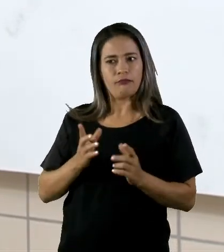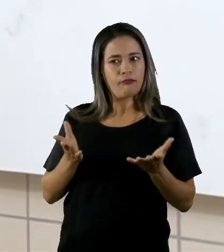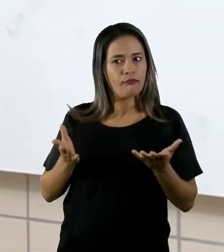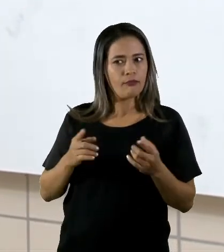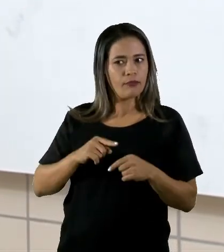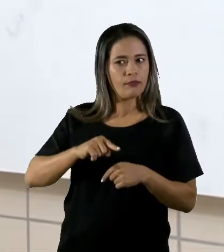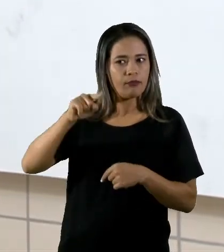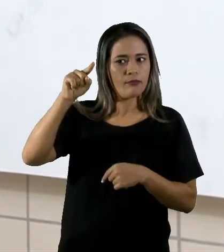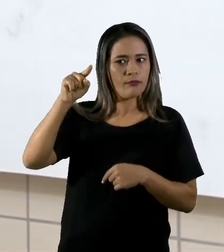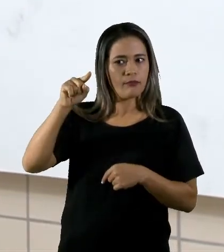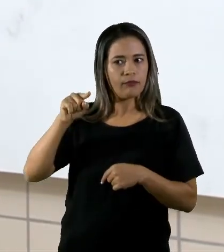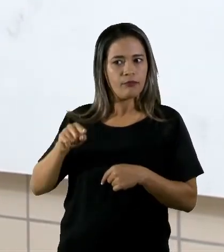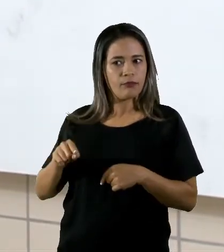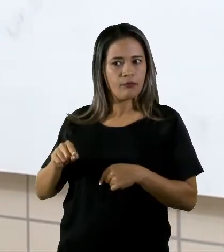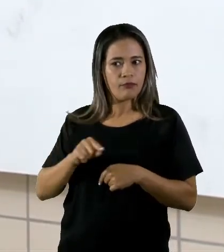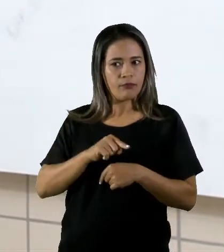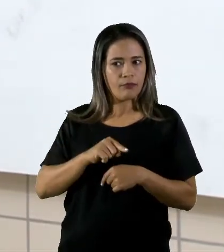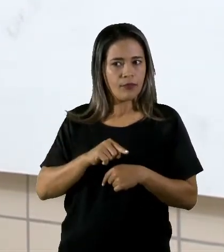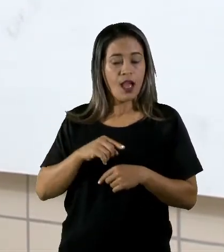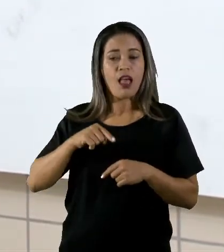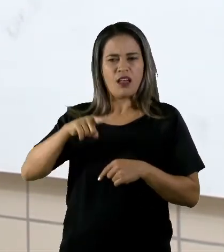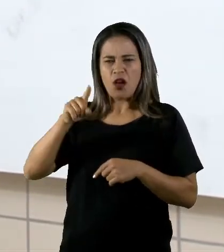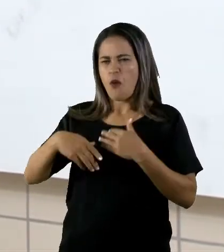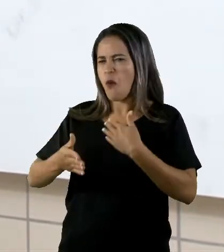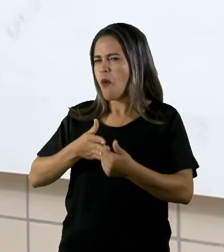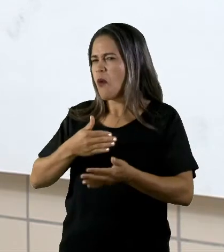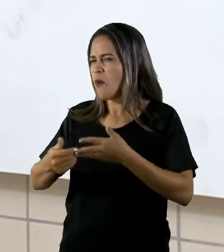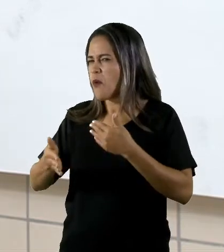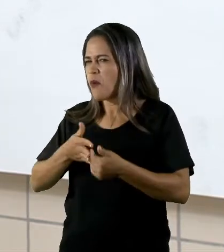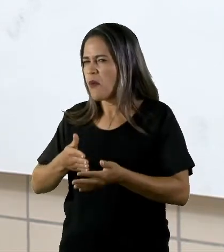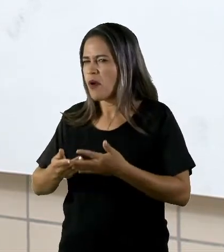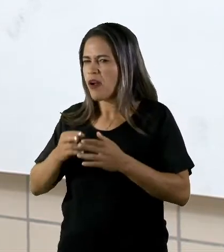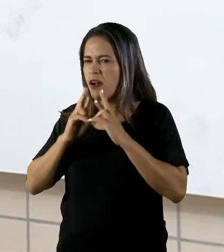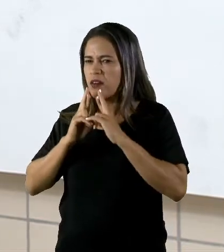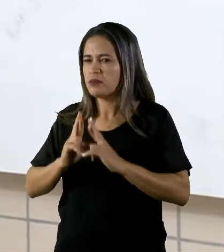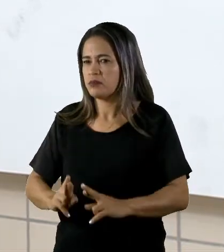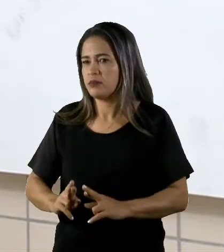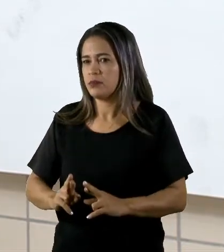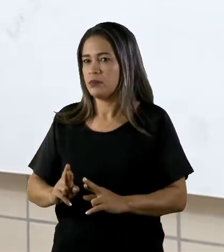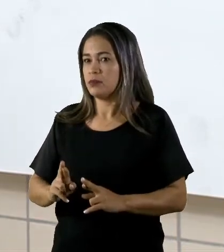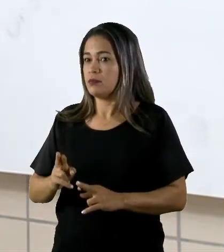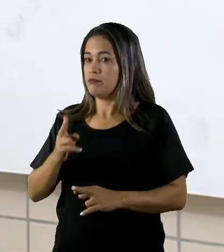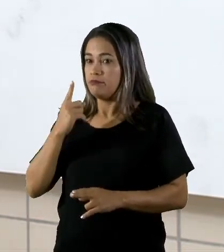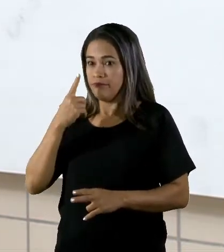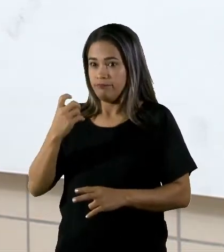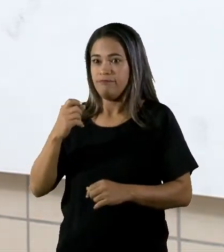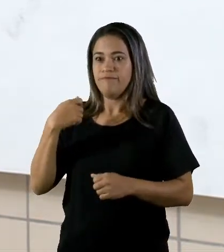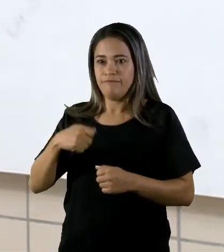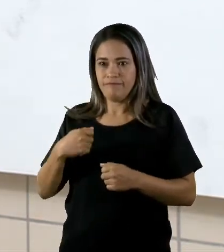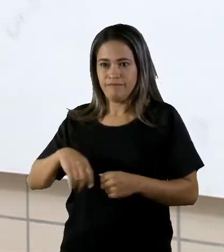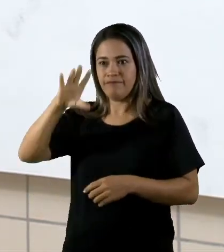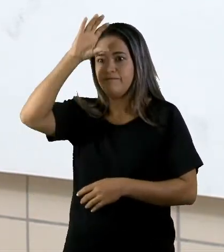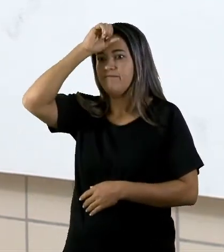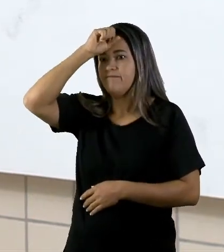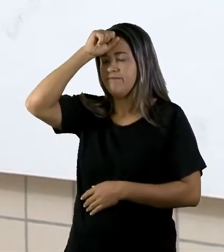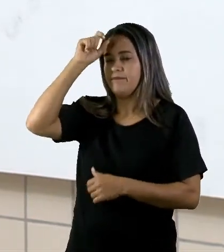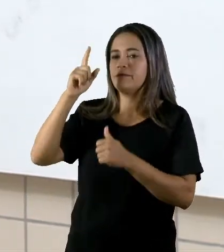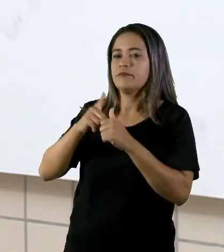para vocês, é o único método que resolve qualquer equação quadrática, então é interessante que você tenha um amplo domínio dela. Primeiro